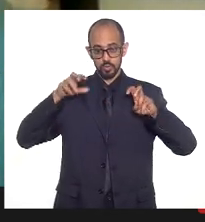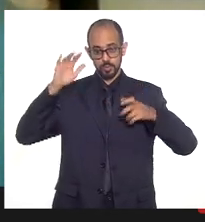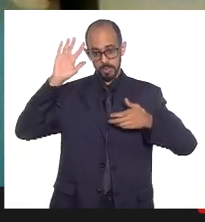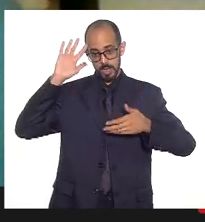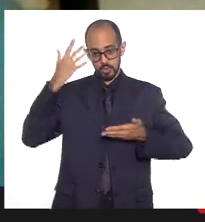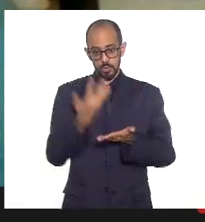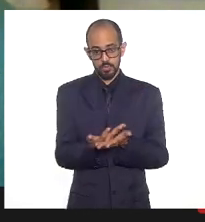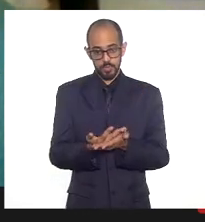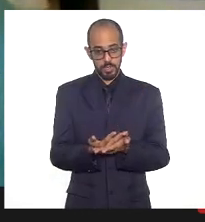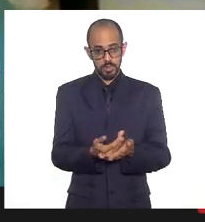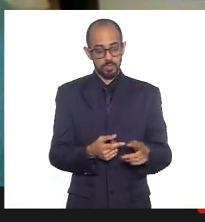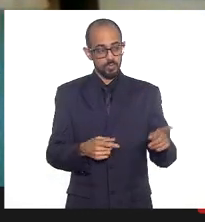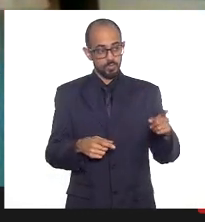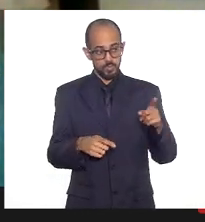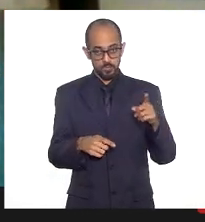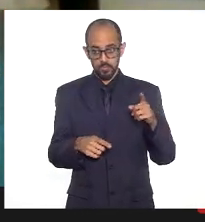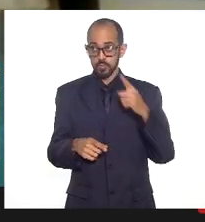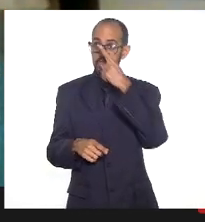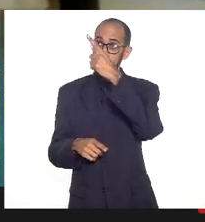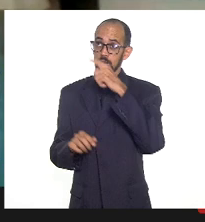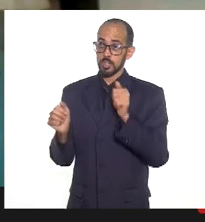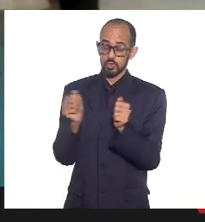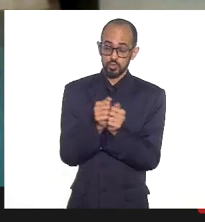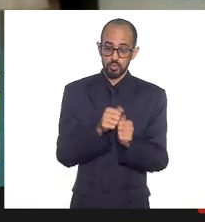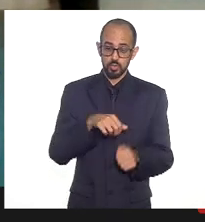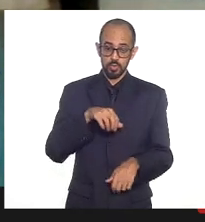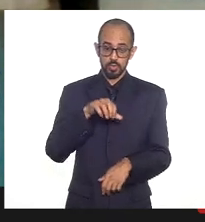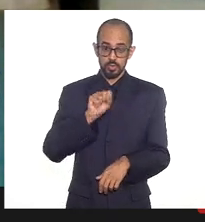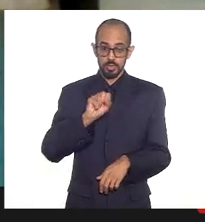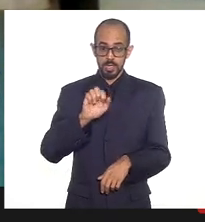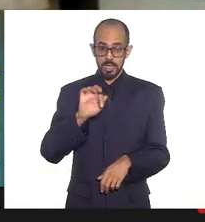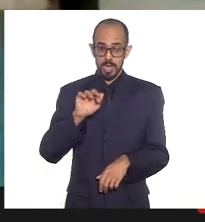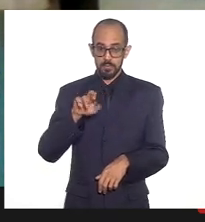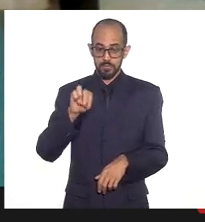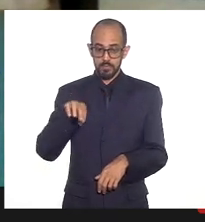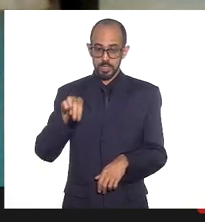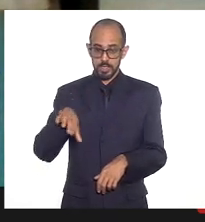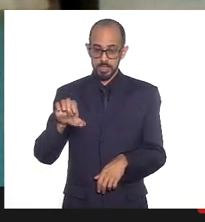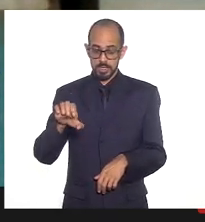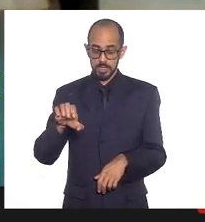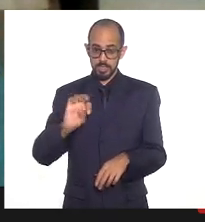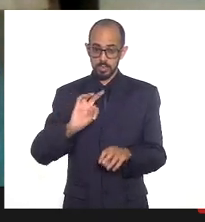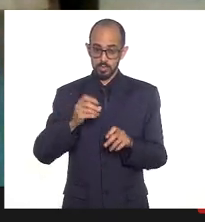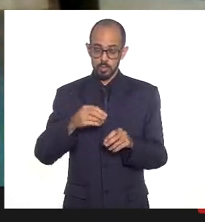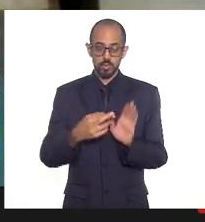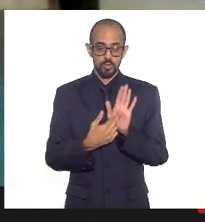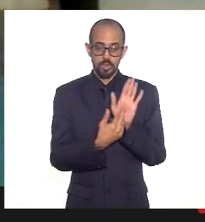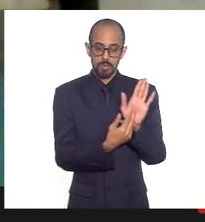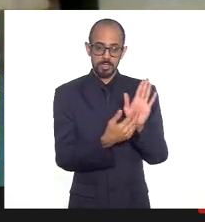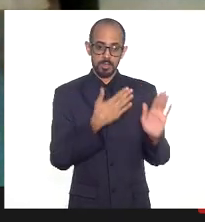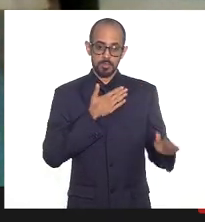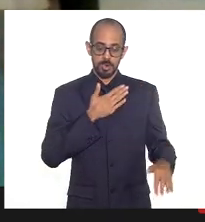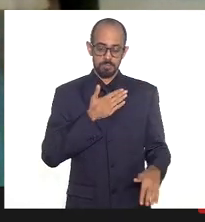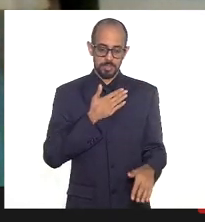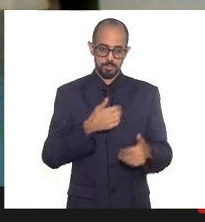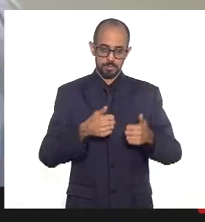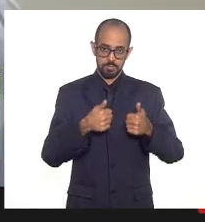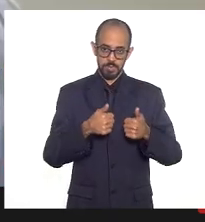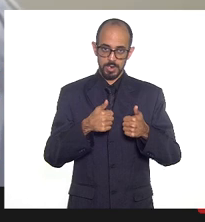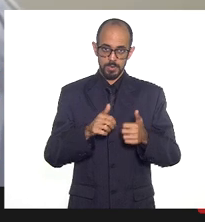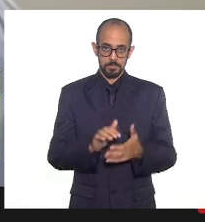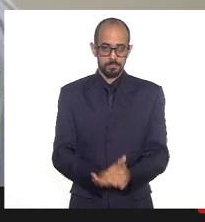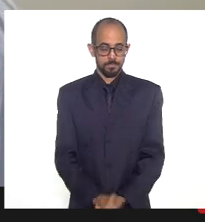você, tá bom, e o Guion, e o Serafine, a Mônica, a Renata e a Dani me representam, junto com a Rejane. Vamos em